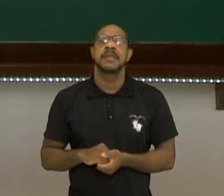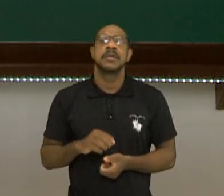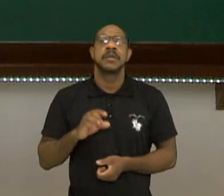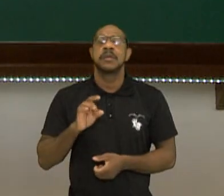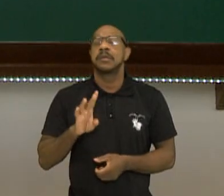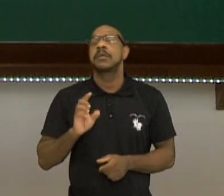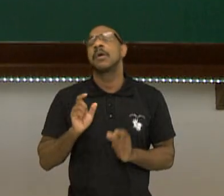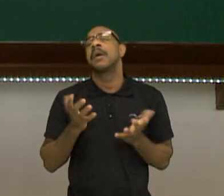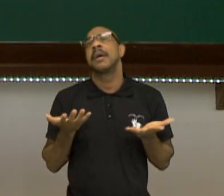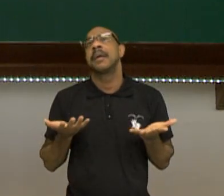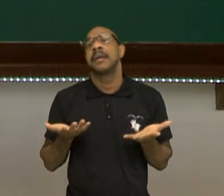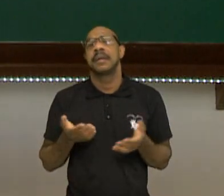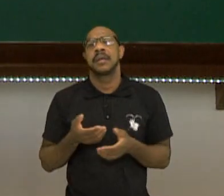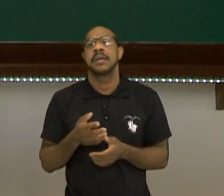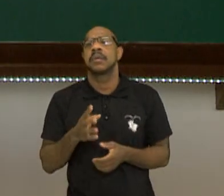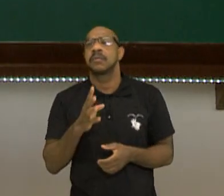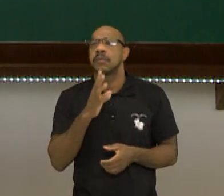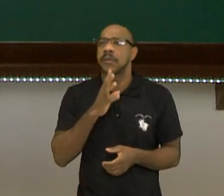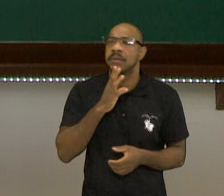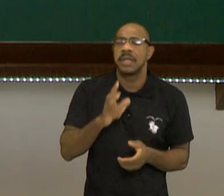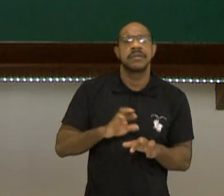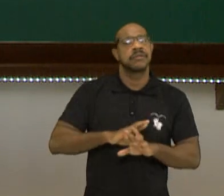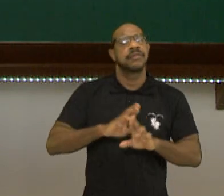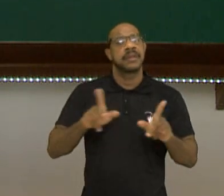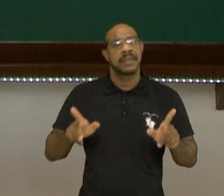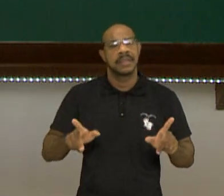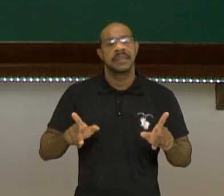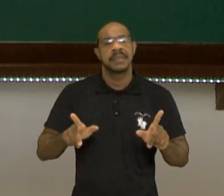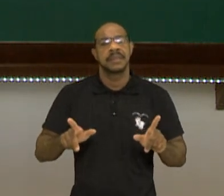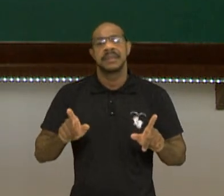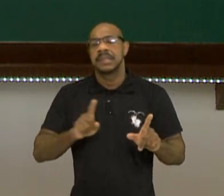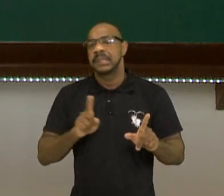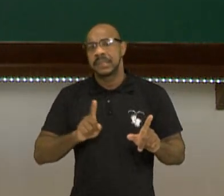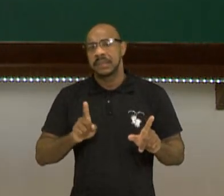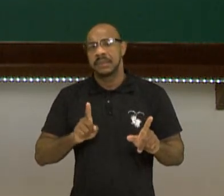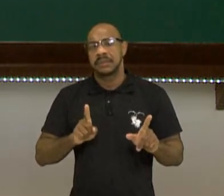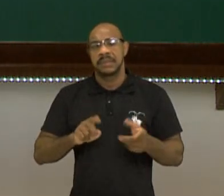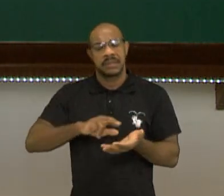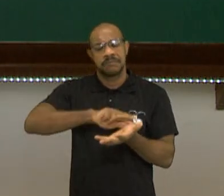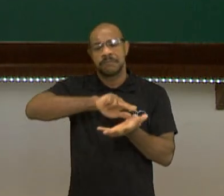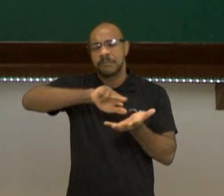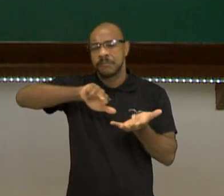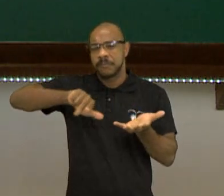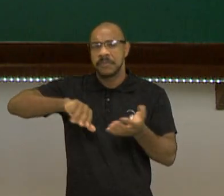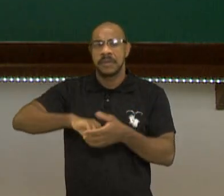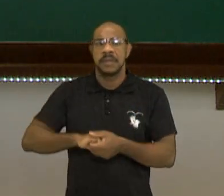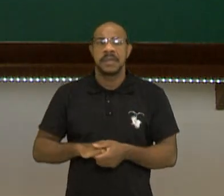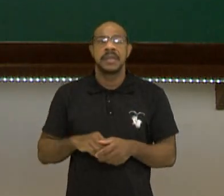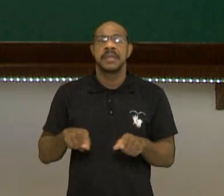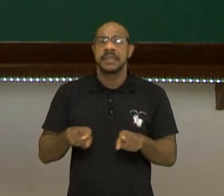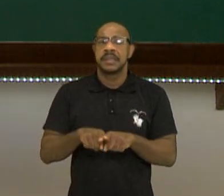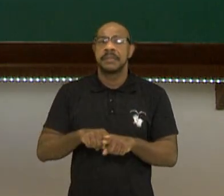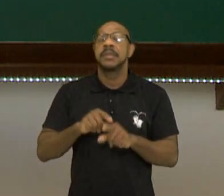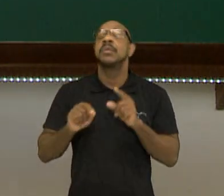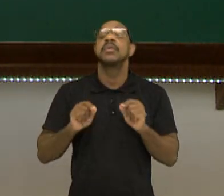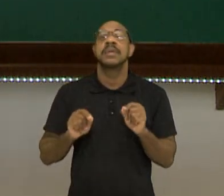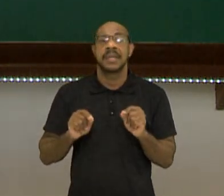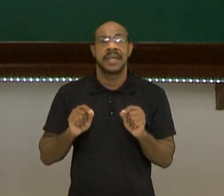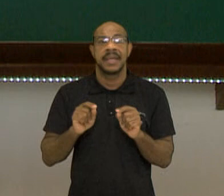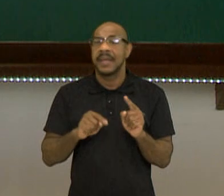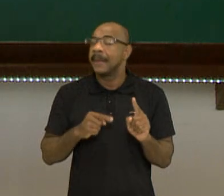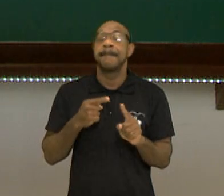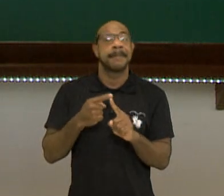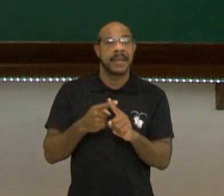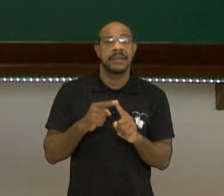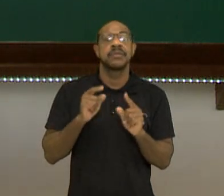questão então de reconhecer as diferenças e as diversidades, mas até mesmo, muito mais do que isso, na verdade, né,